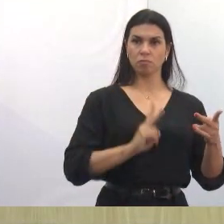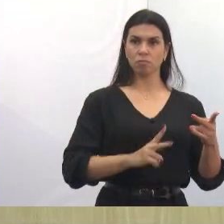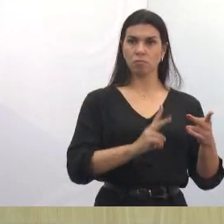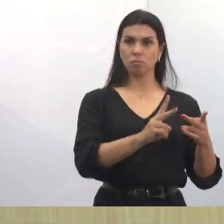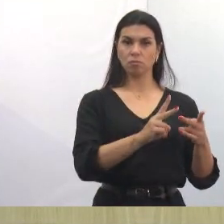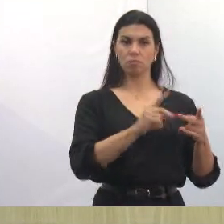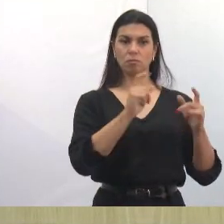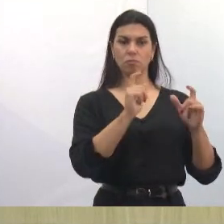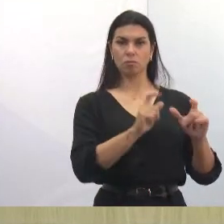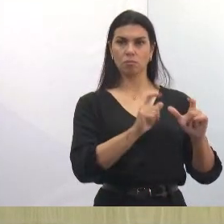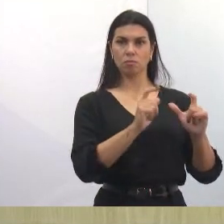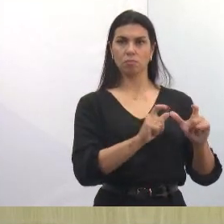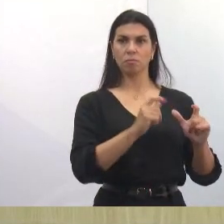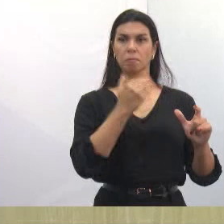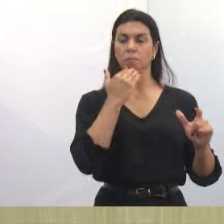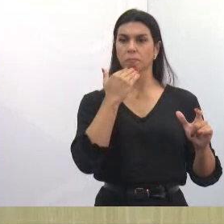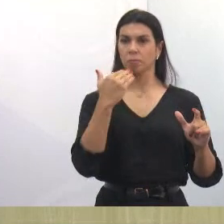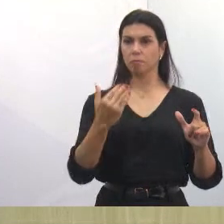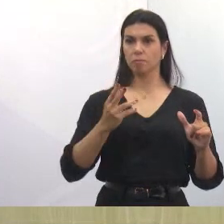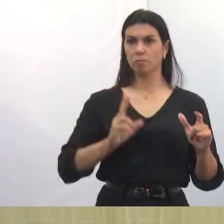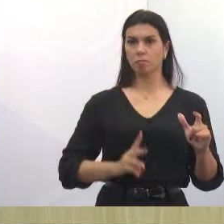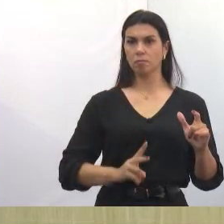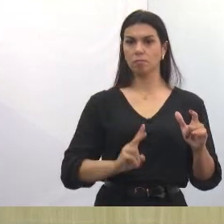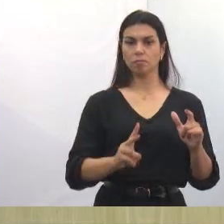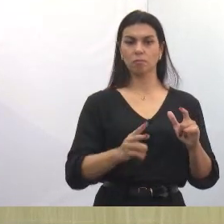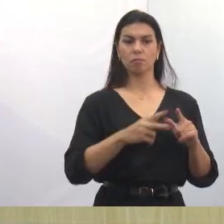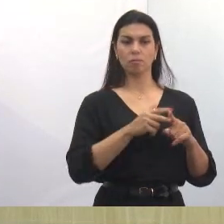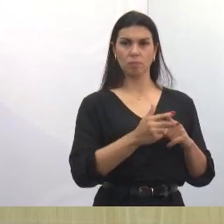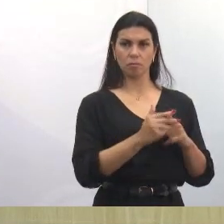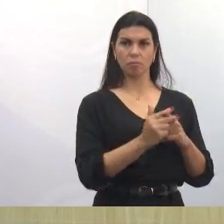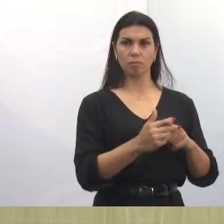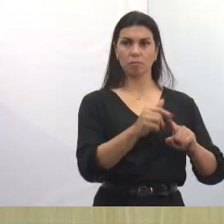sempre requerendo a manutenção das suas vias.